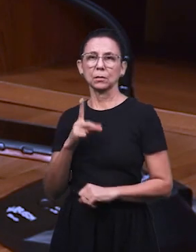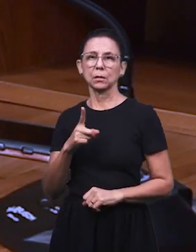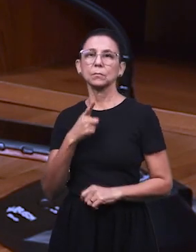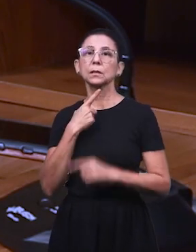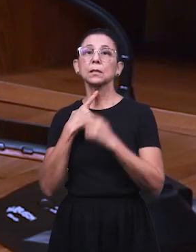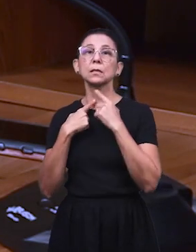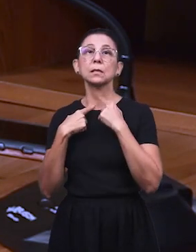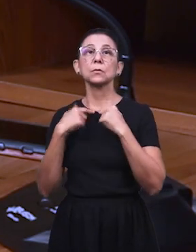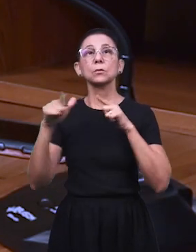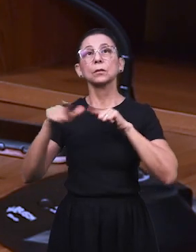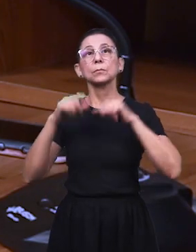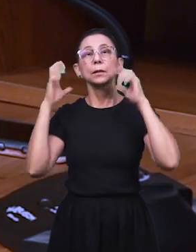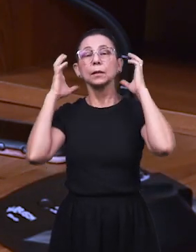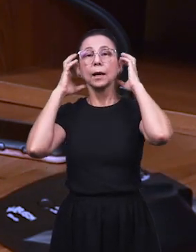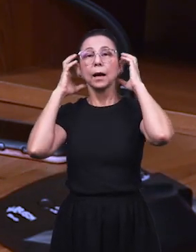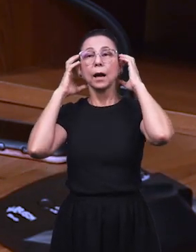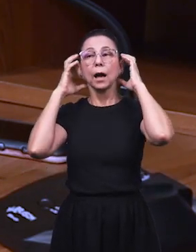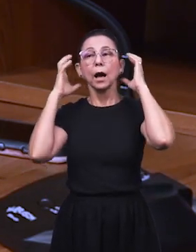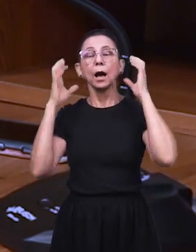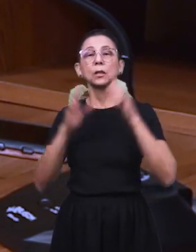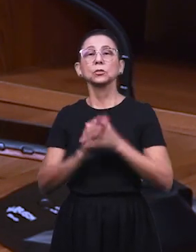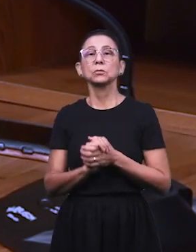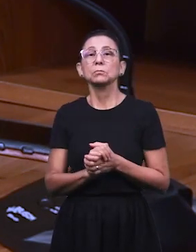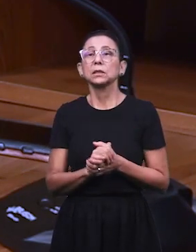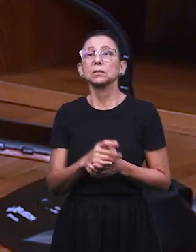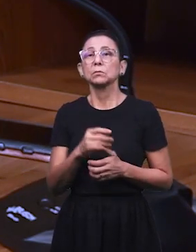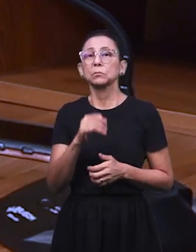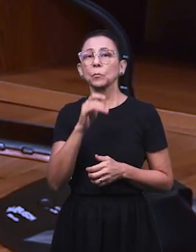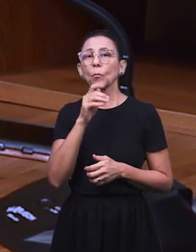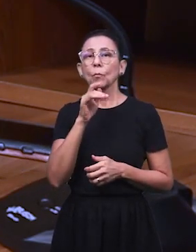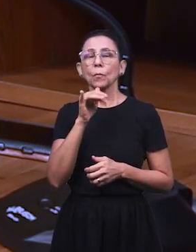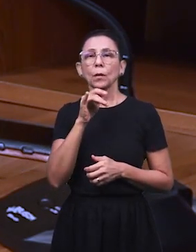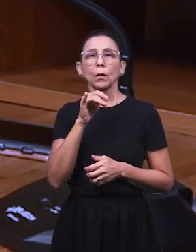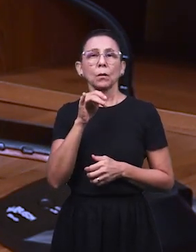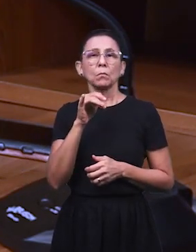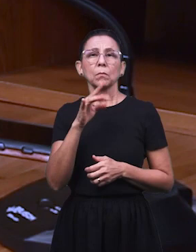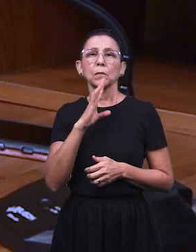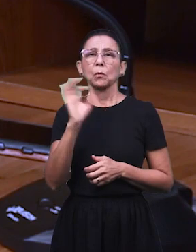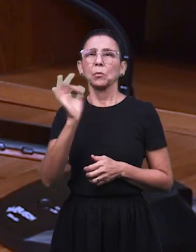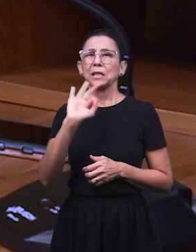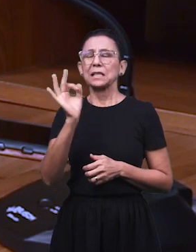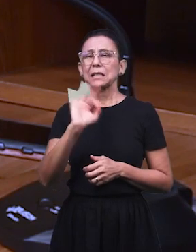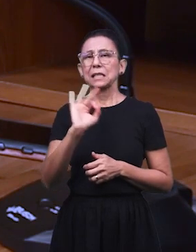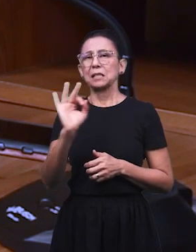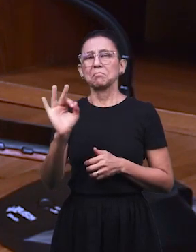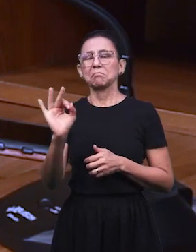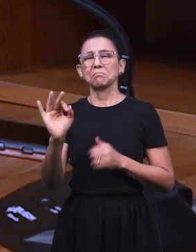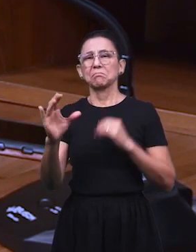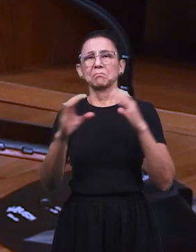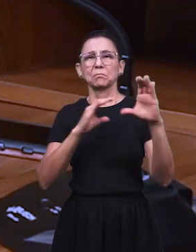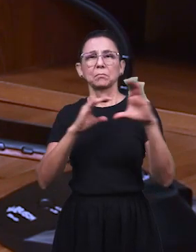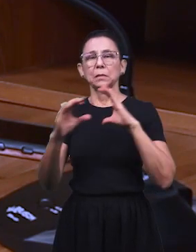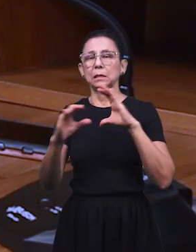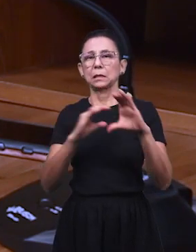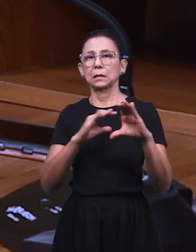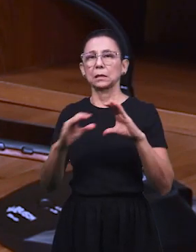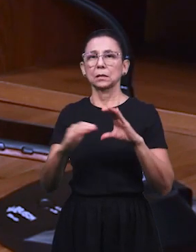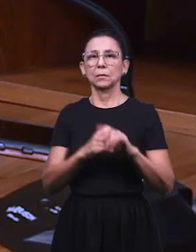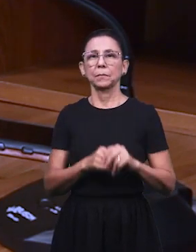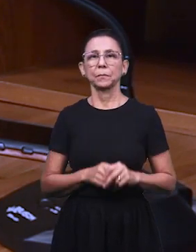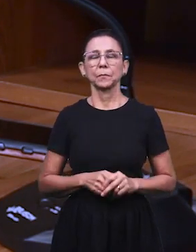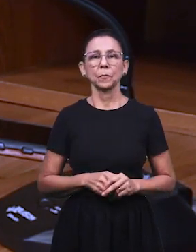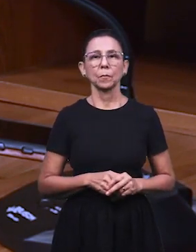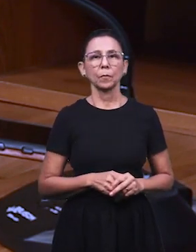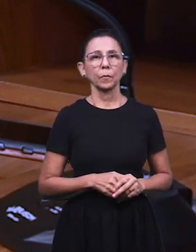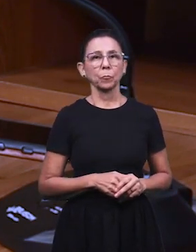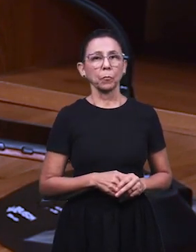sempre tive o desejo de trabalhar na rádio, mas eu não trabalhava com essa parte de comunicação, não conhecia, não estudava. E uma